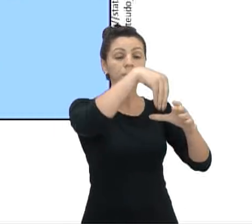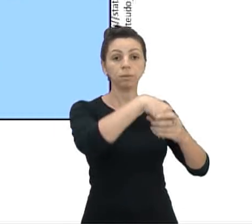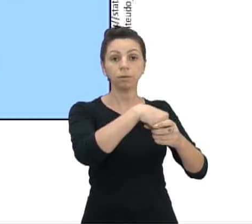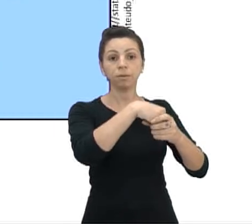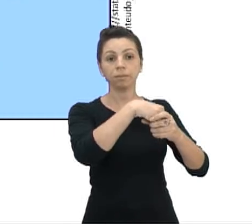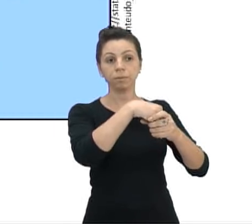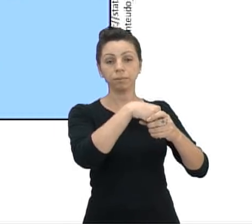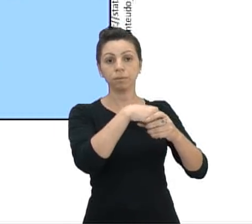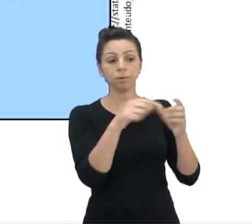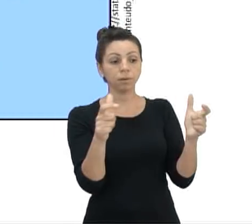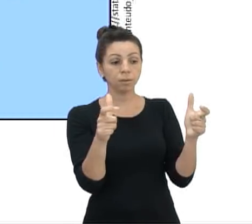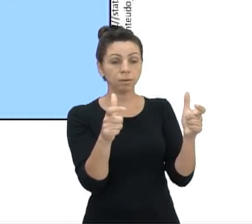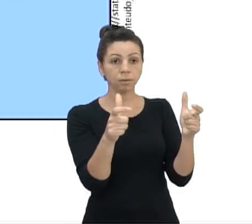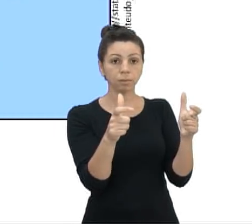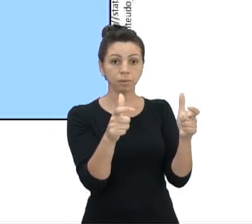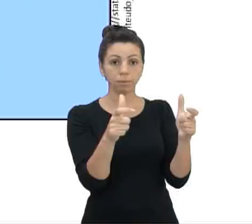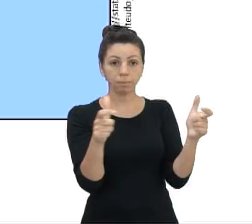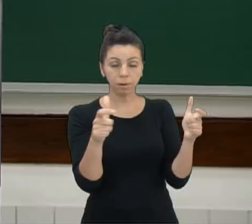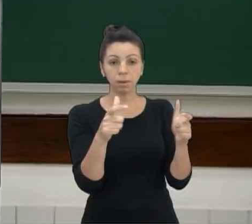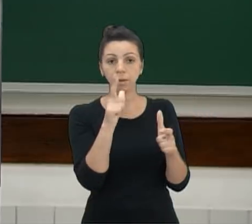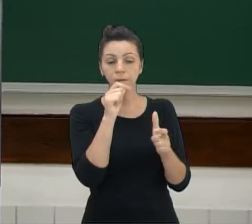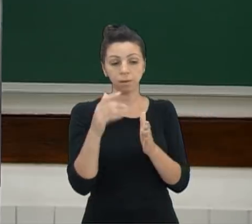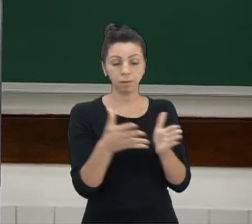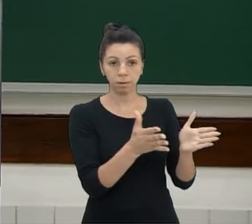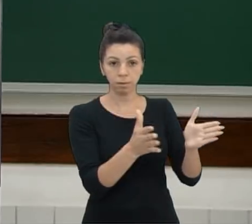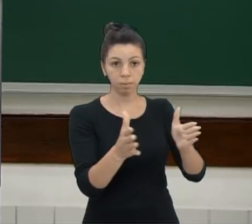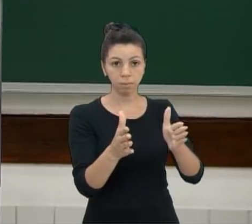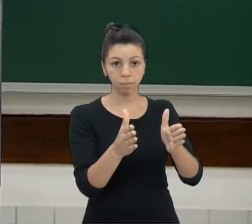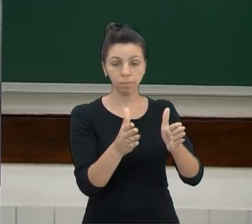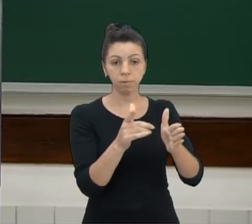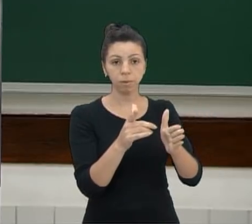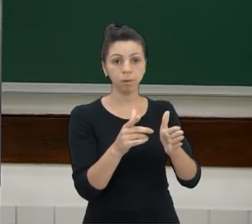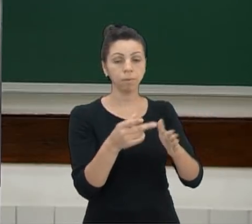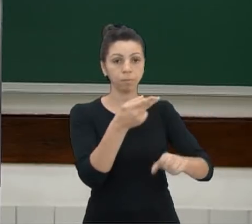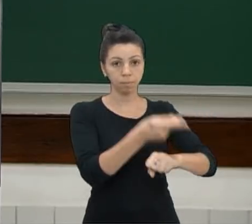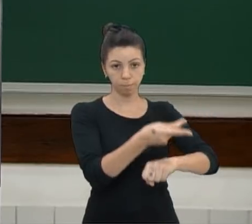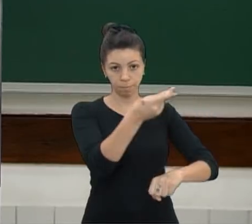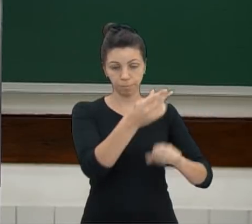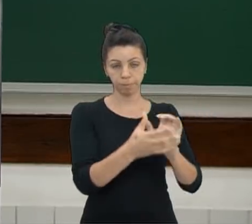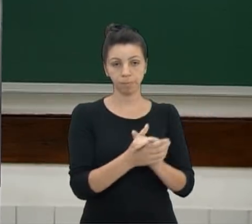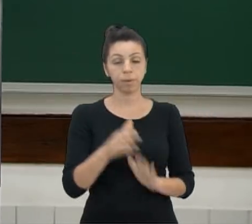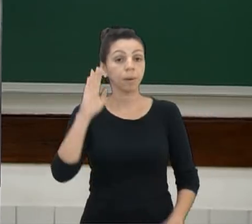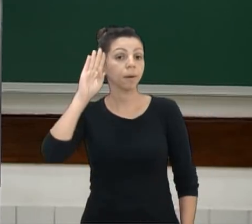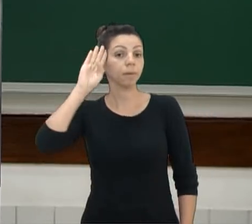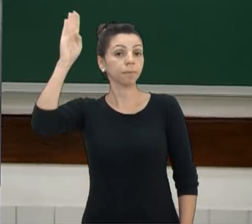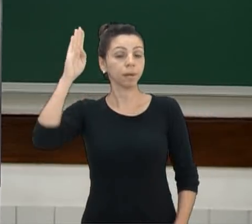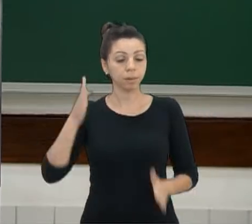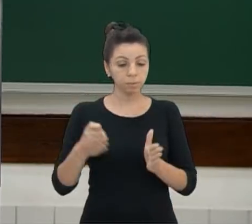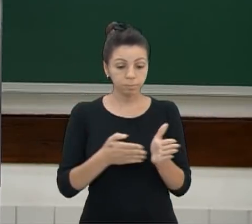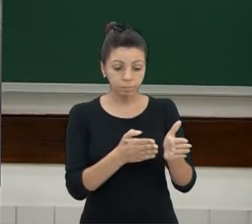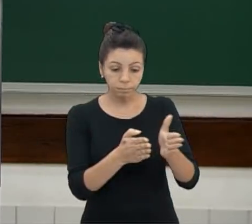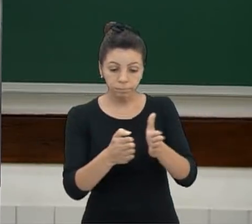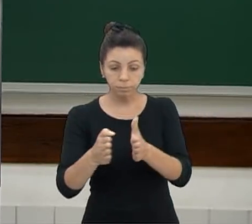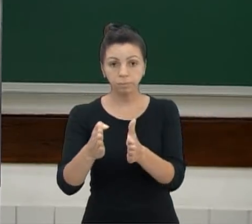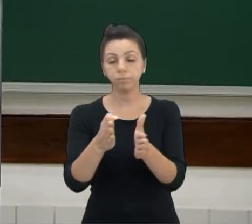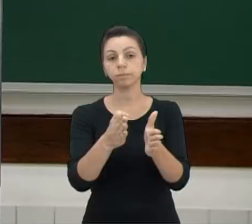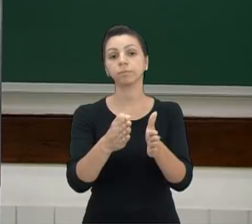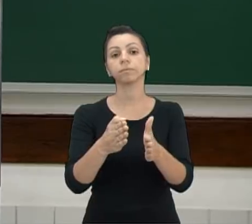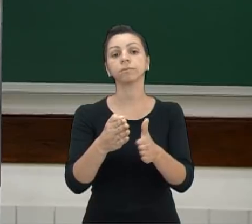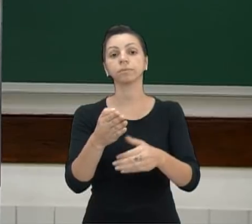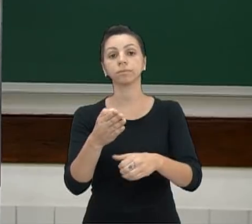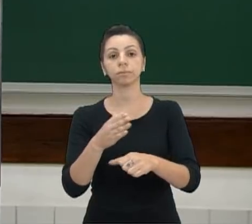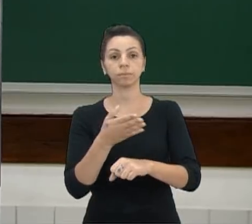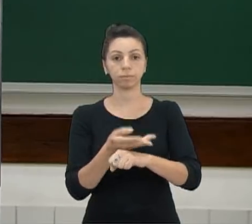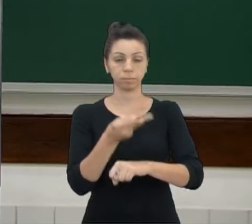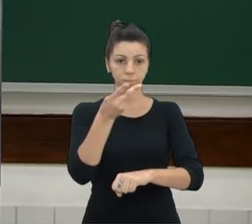da macrobacia hidrográfica do Rio da Prata. Então nós temos ali o principal rio da bacia hidrográfica do Rio da Prata,